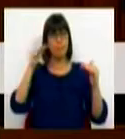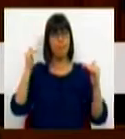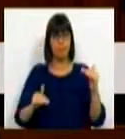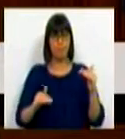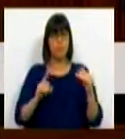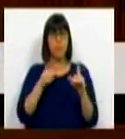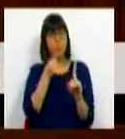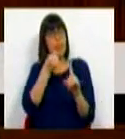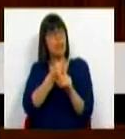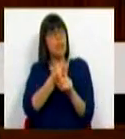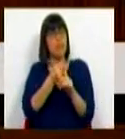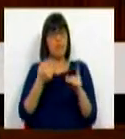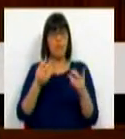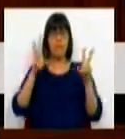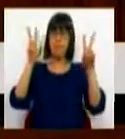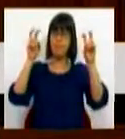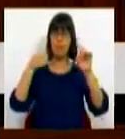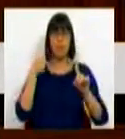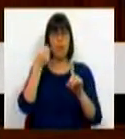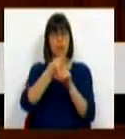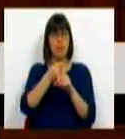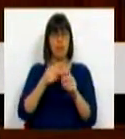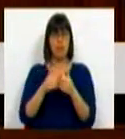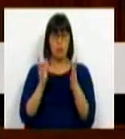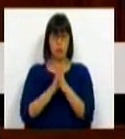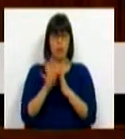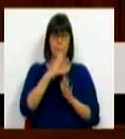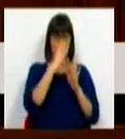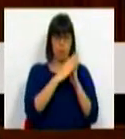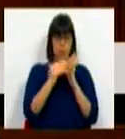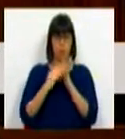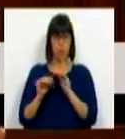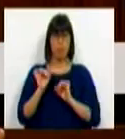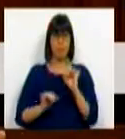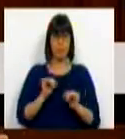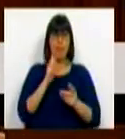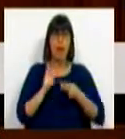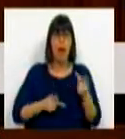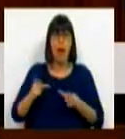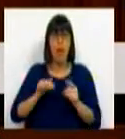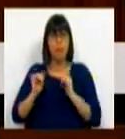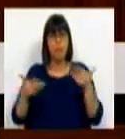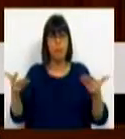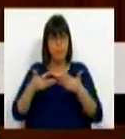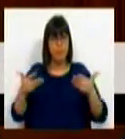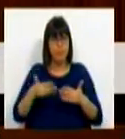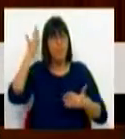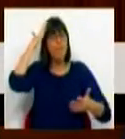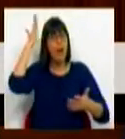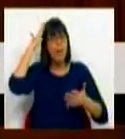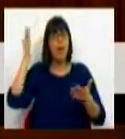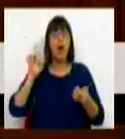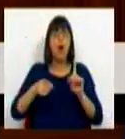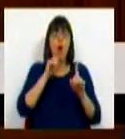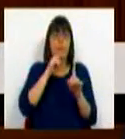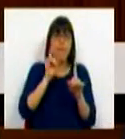aquilo que foi o desafio, digamos assim, de todos os modelos de imparidade e de todas as análises de imparidade foi estimar